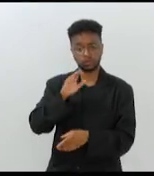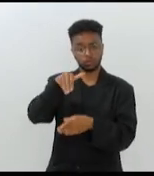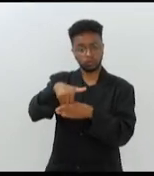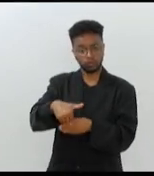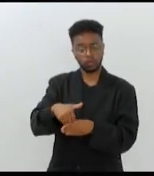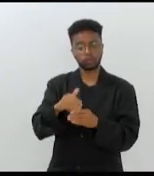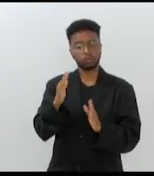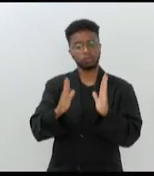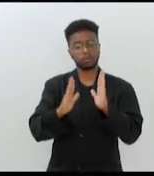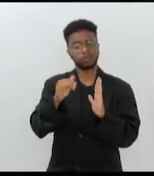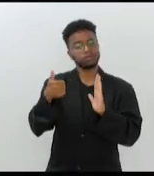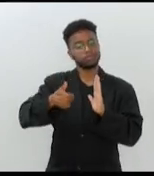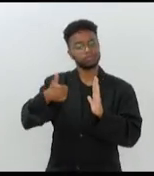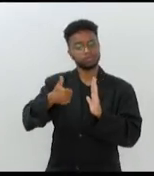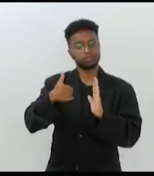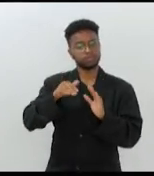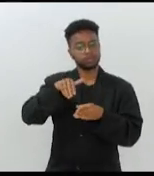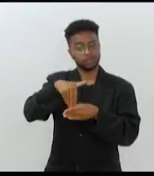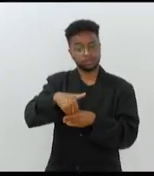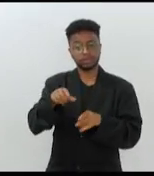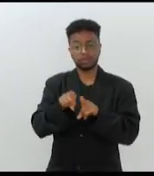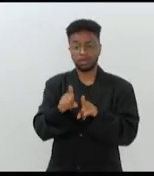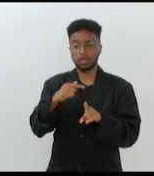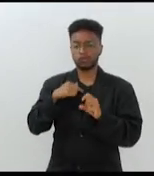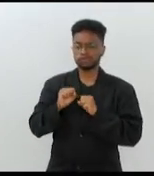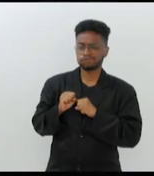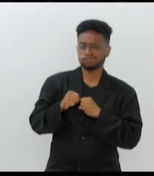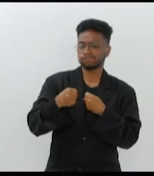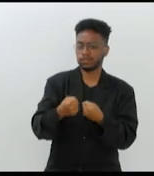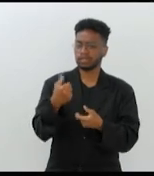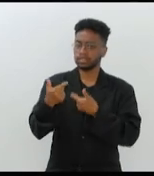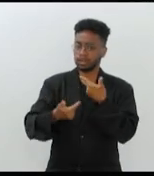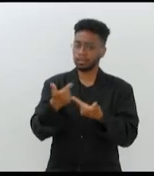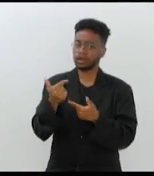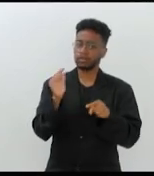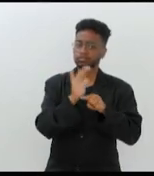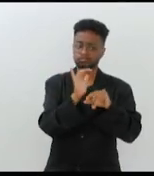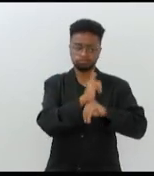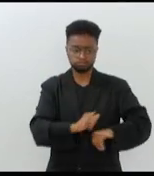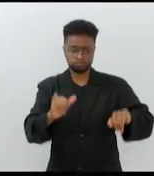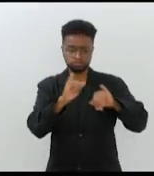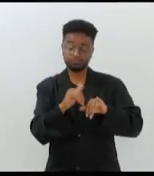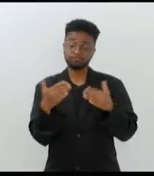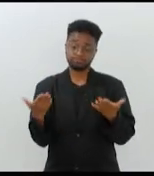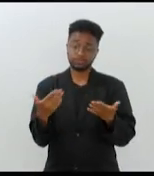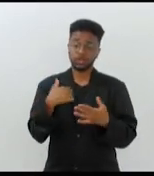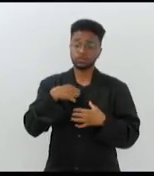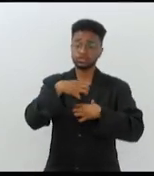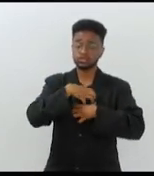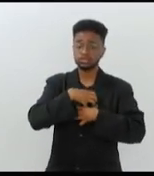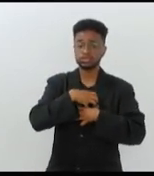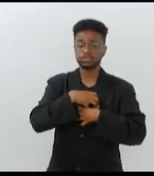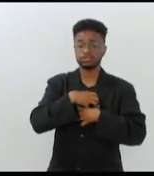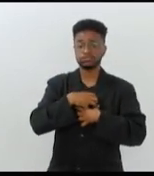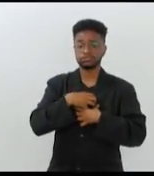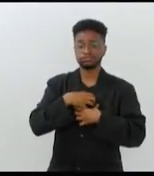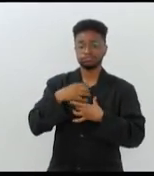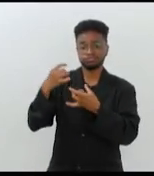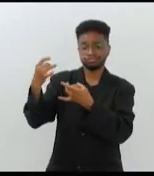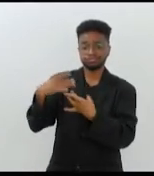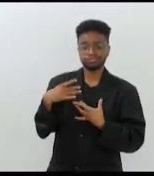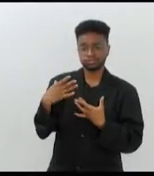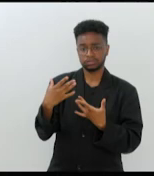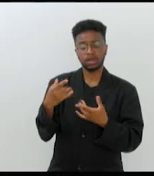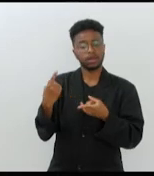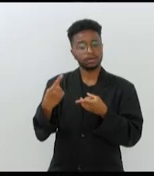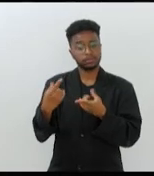no primeiro turno, inclusive eu trabalhei muito para ele, e eu estou me sentindo extremamente desprestigiado.